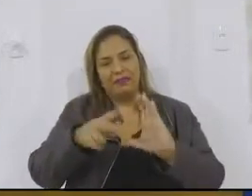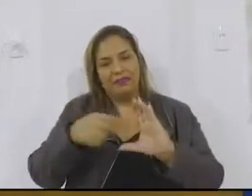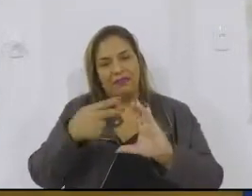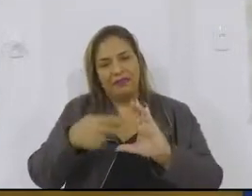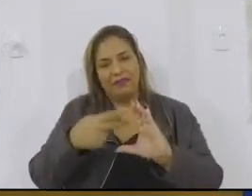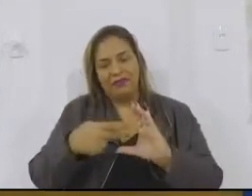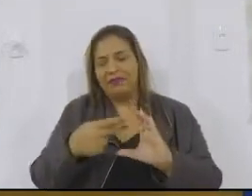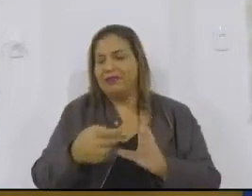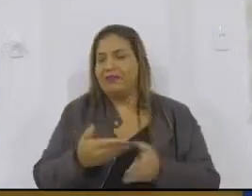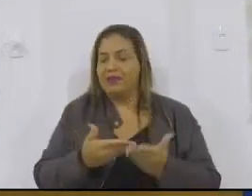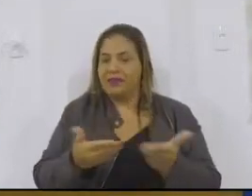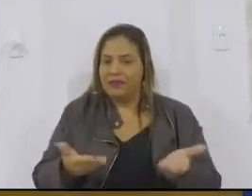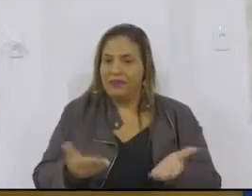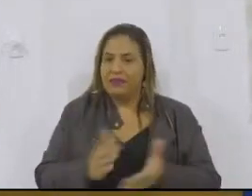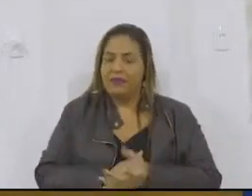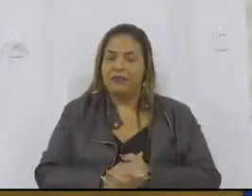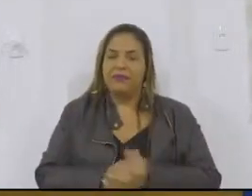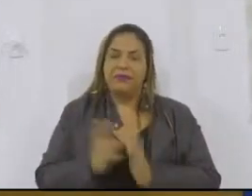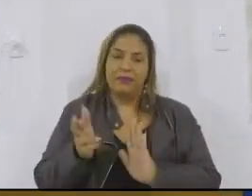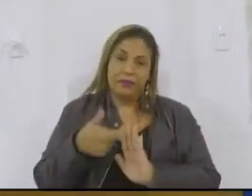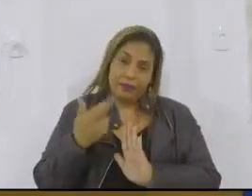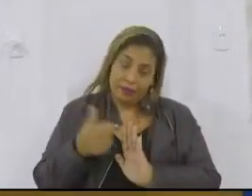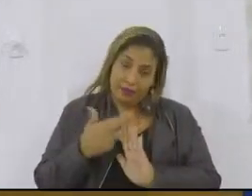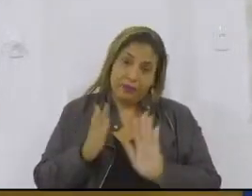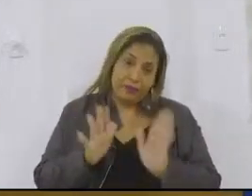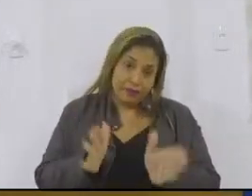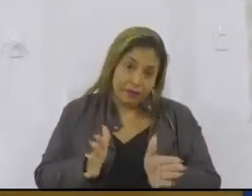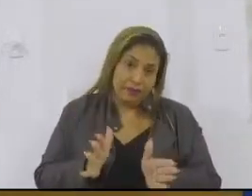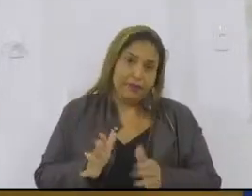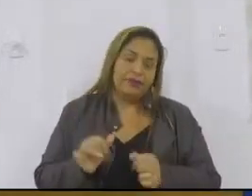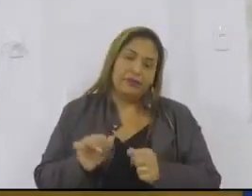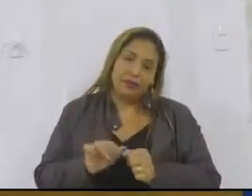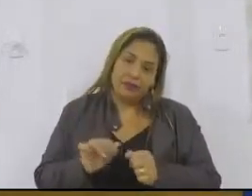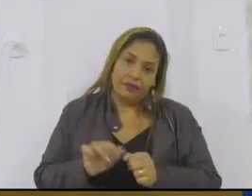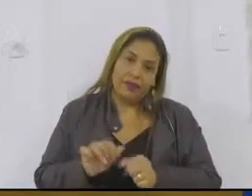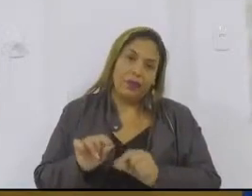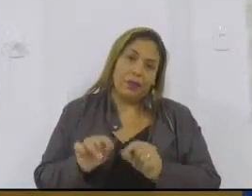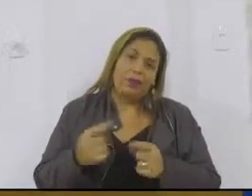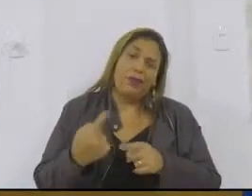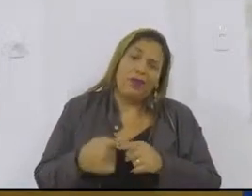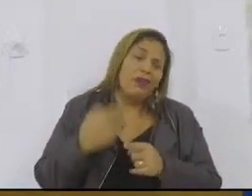demais vereadores, eu não fiz requerimento, que eu acho que tem muitas coisas que não precisa de fazer requerimento.